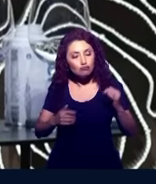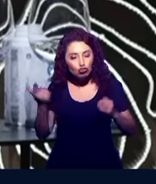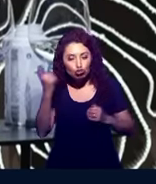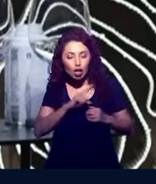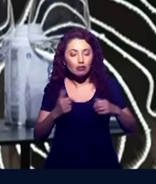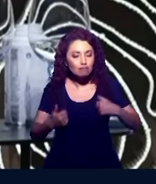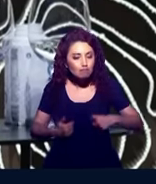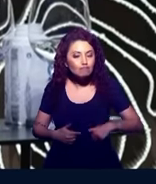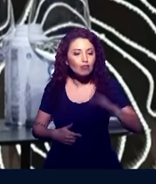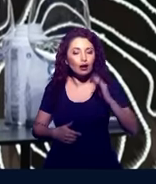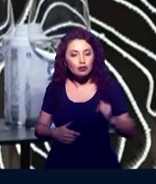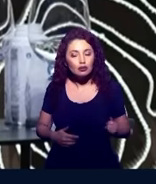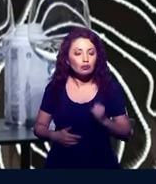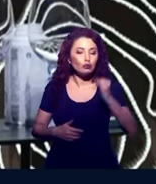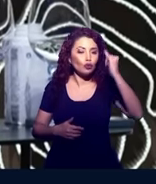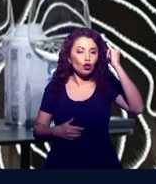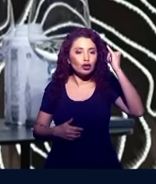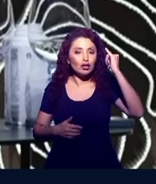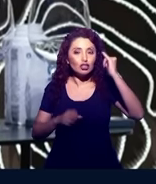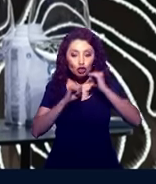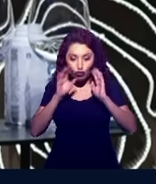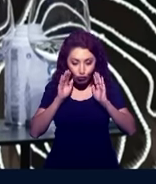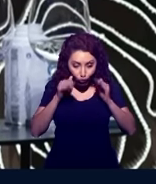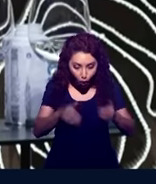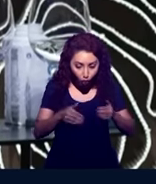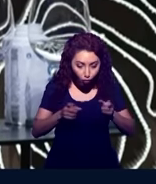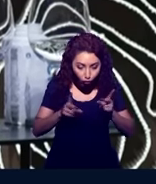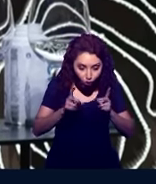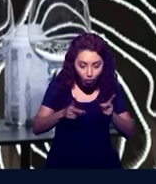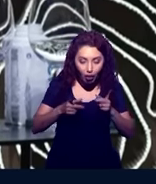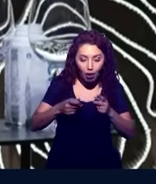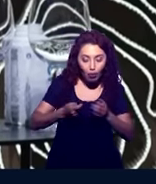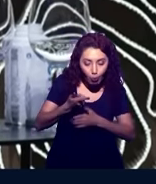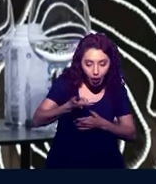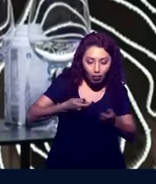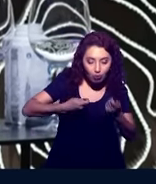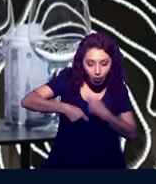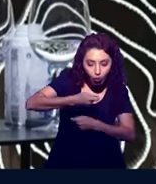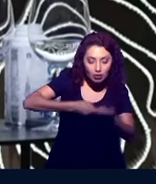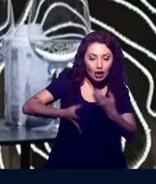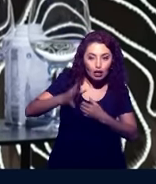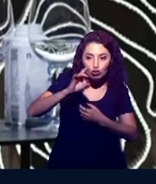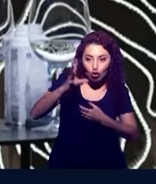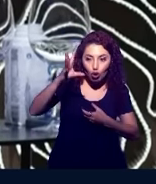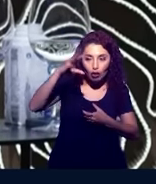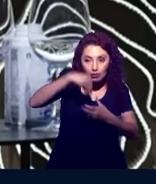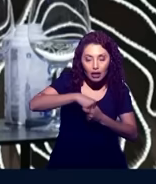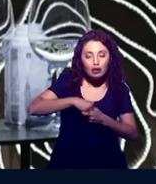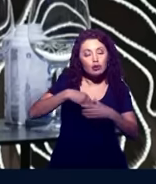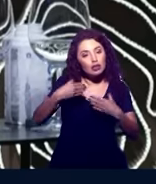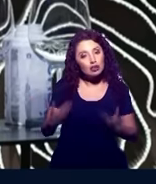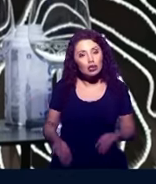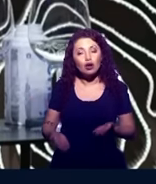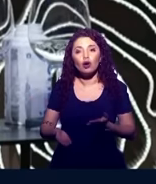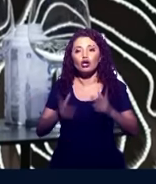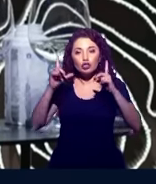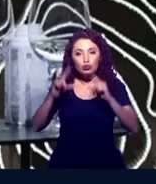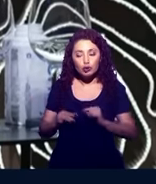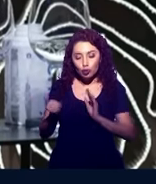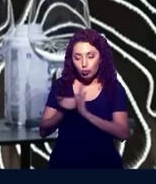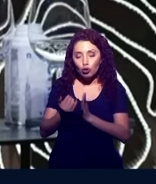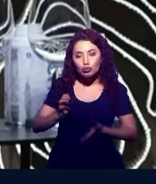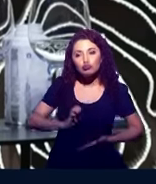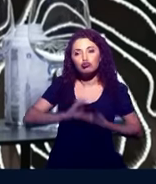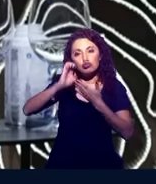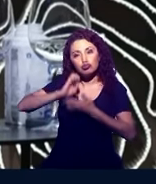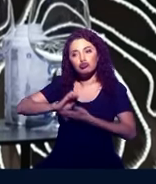mercado potencial não for só o mercado interno e para isso a desoneração das das exportações e o plano